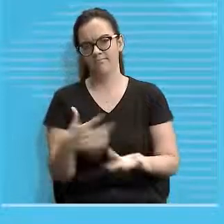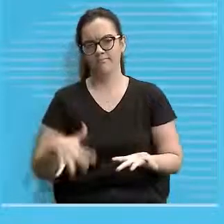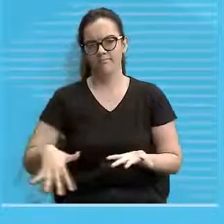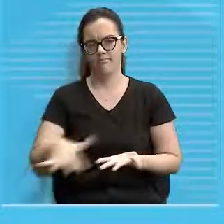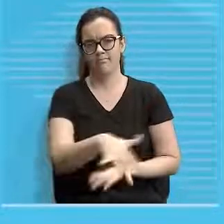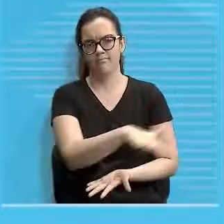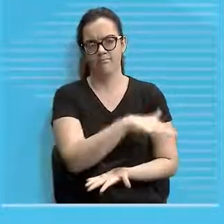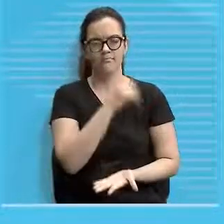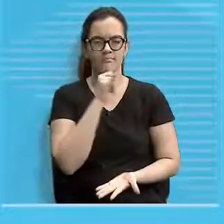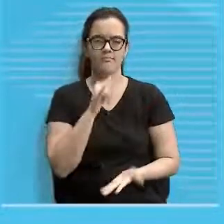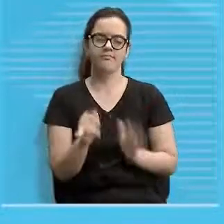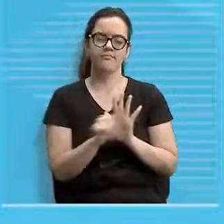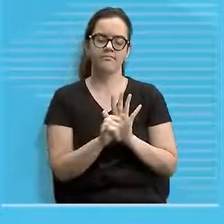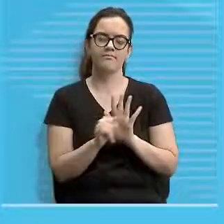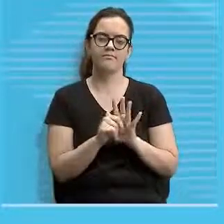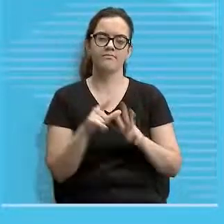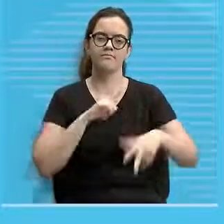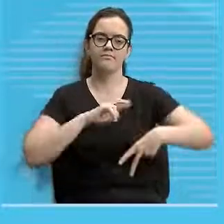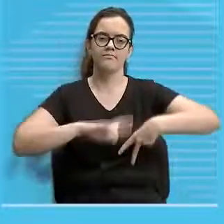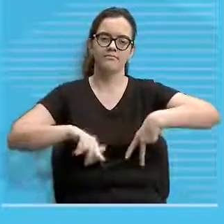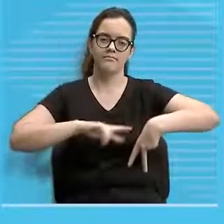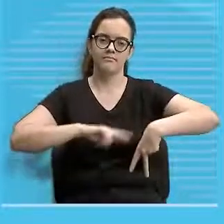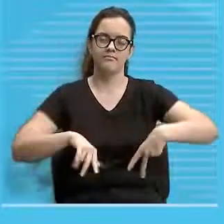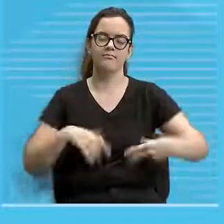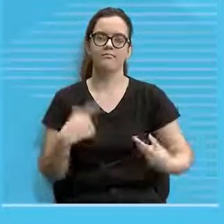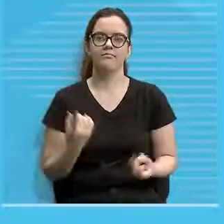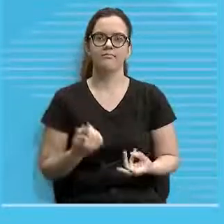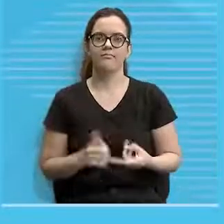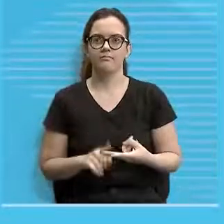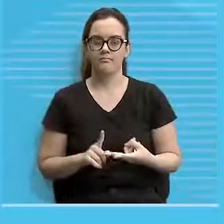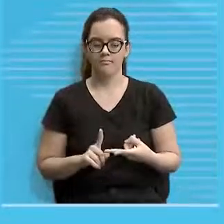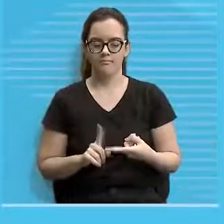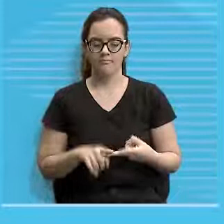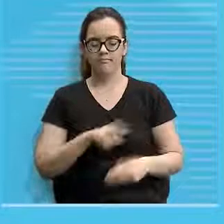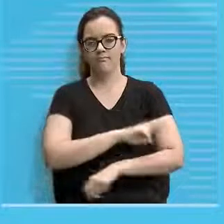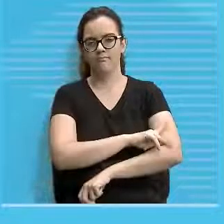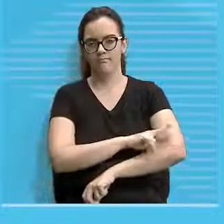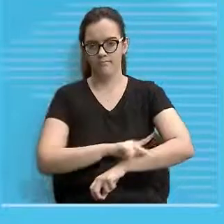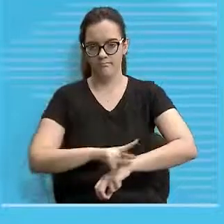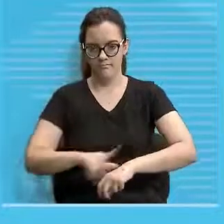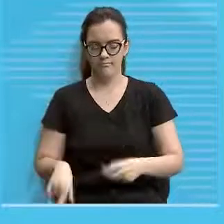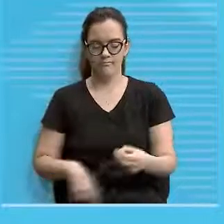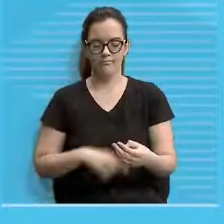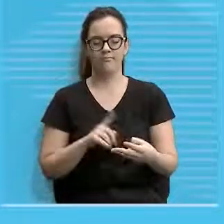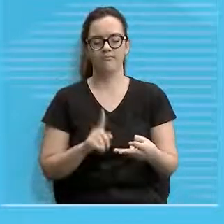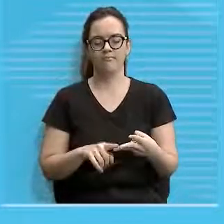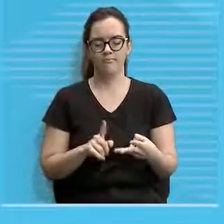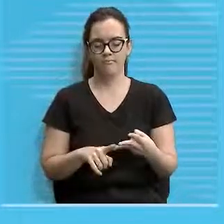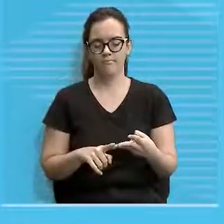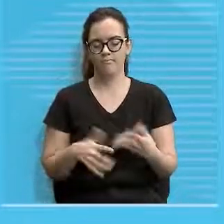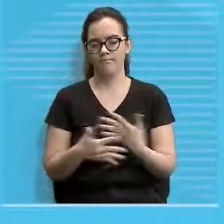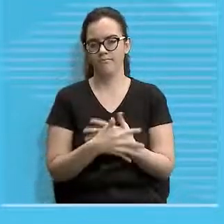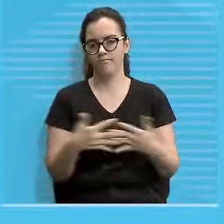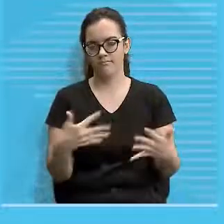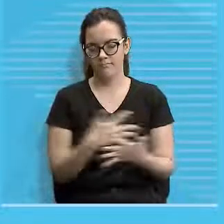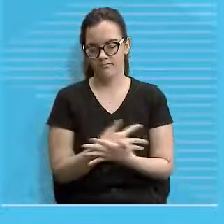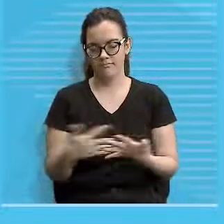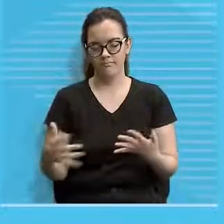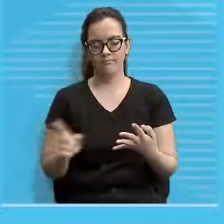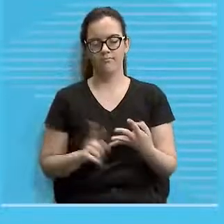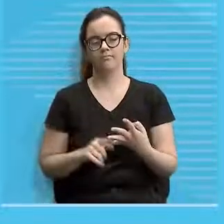da identidade de gênero, as questões raciais, orientação sexual, a gente pessoas com